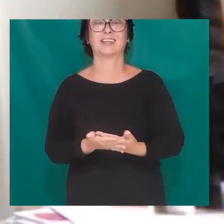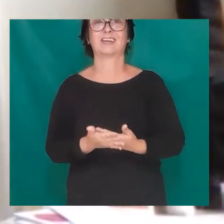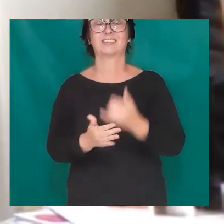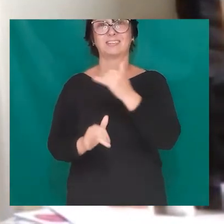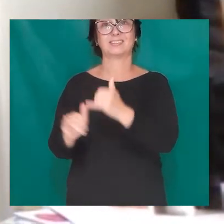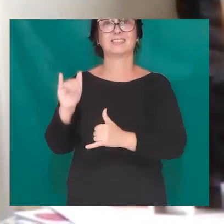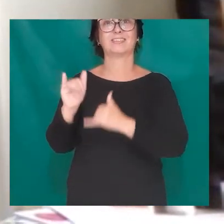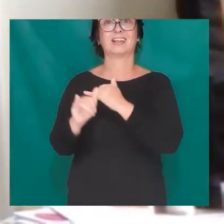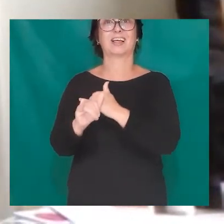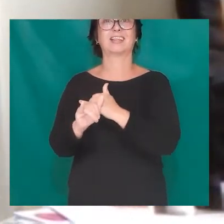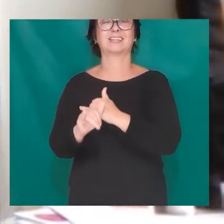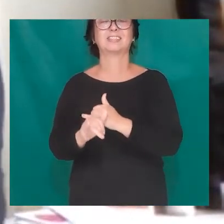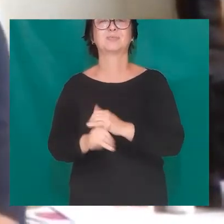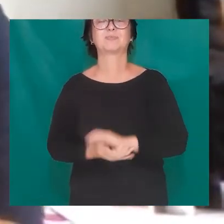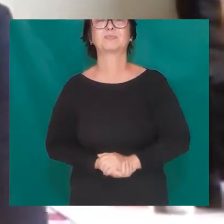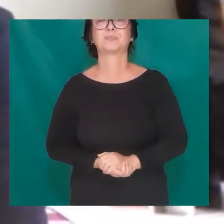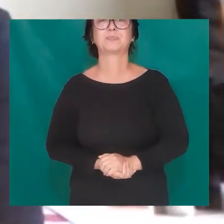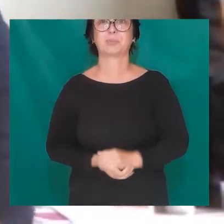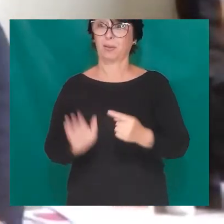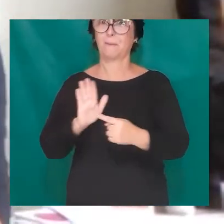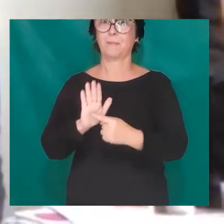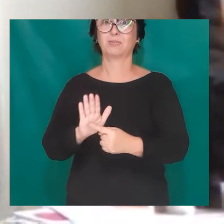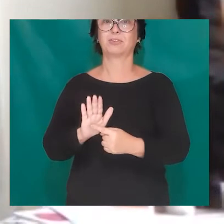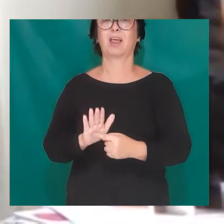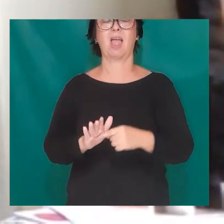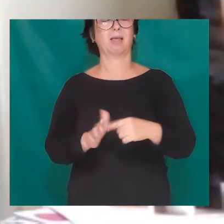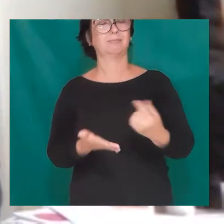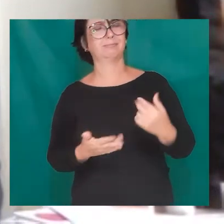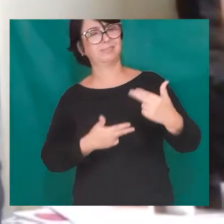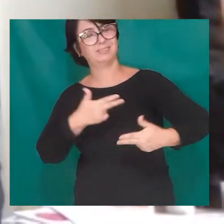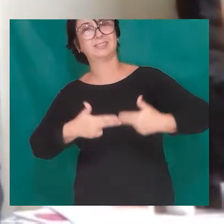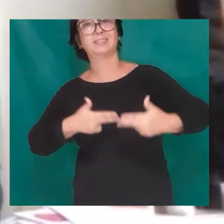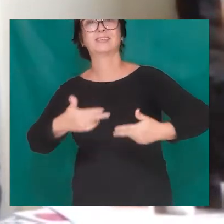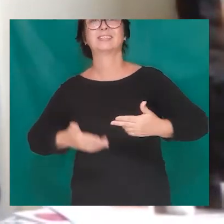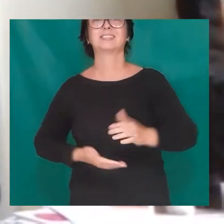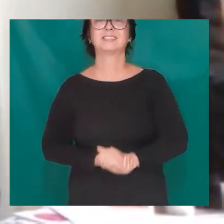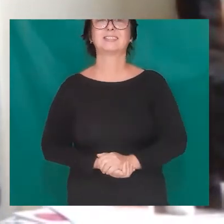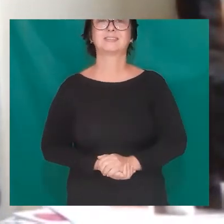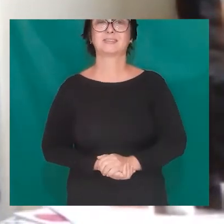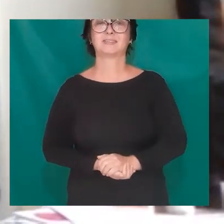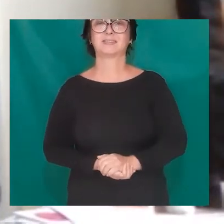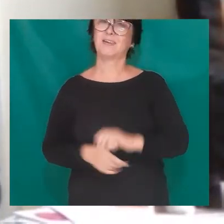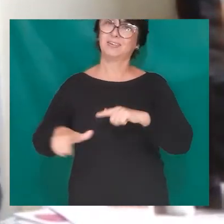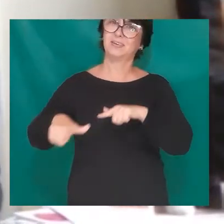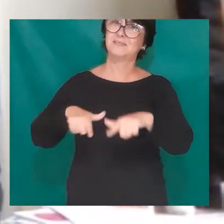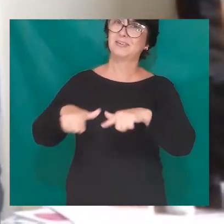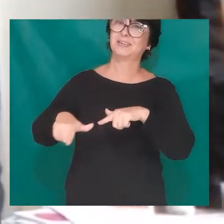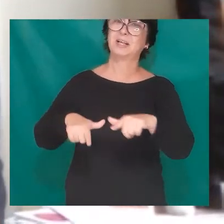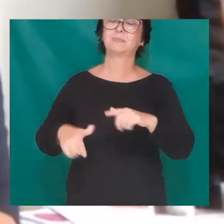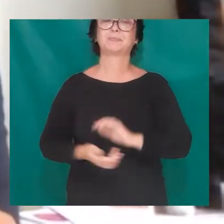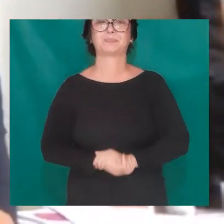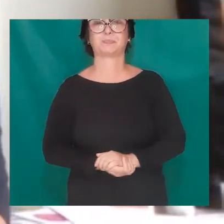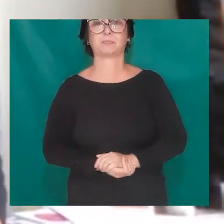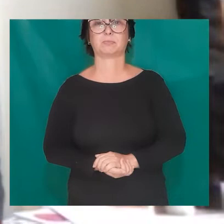para a Conservatória de Jazz da Califórnia, e assim eu vou fazendo assim, esse percurso. Não há